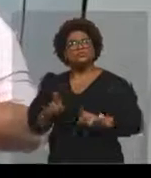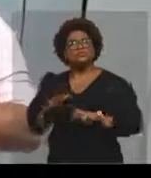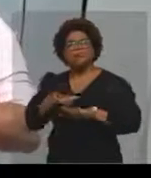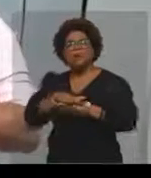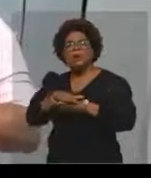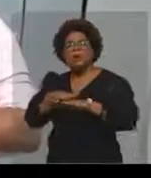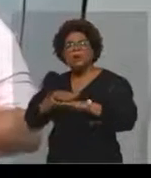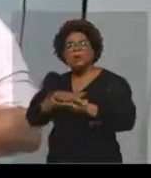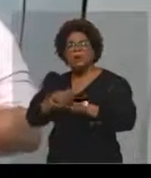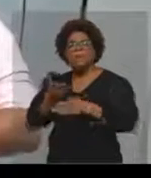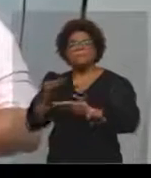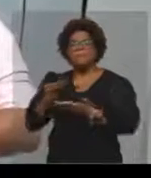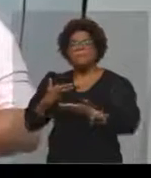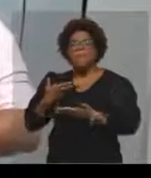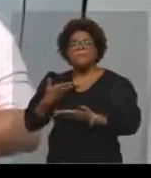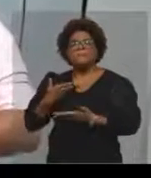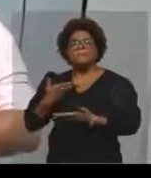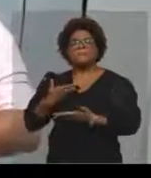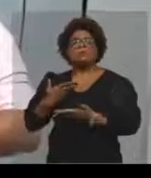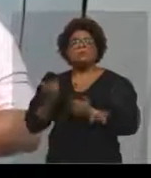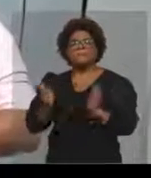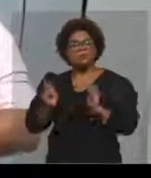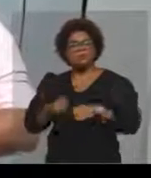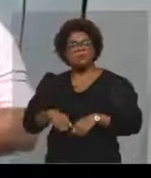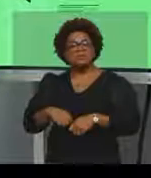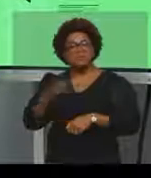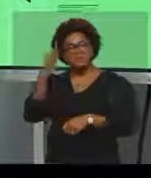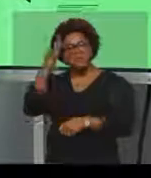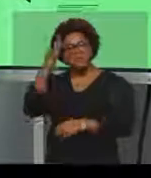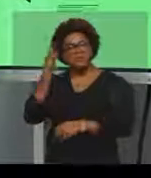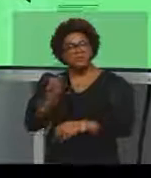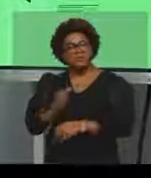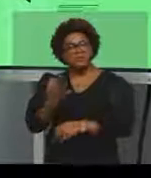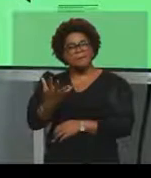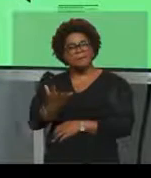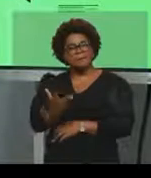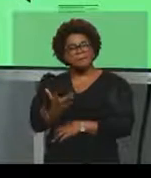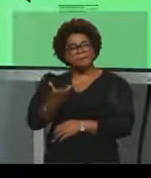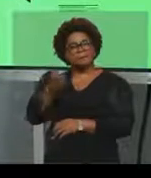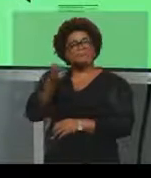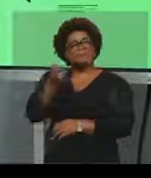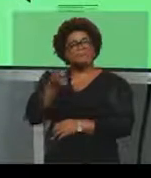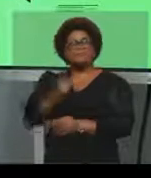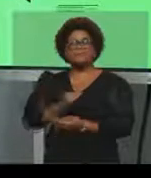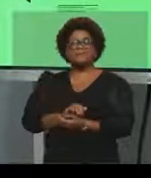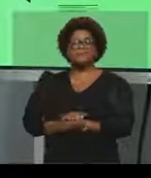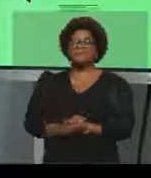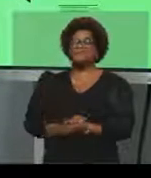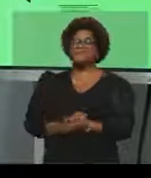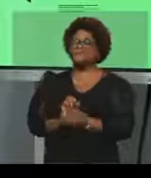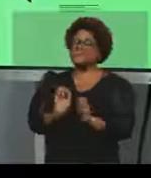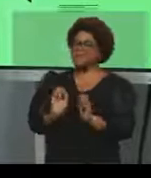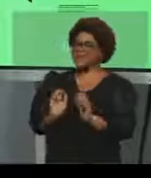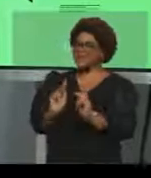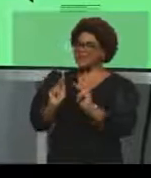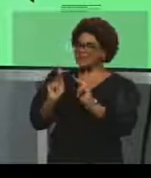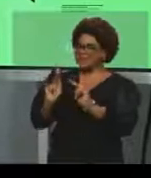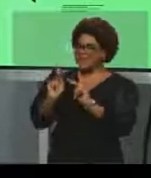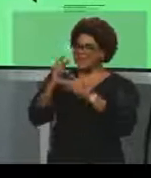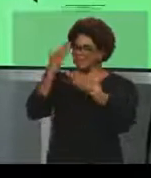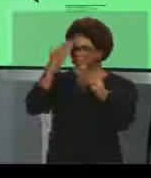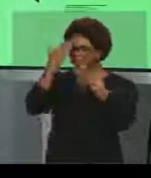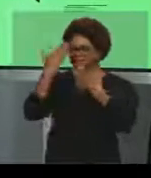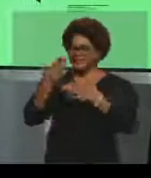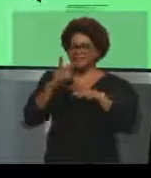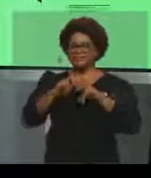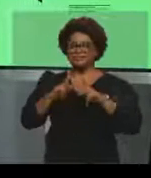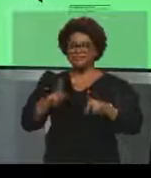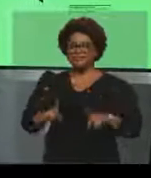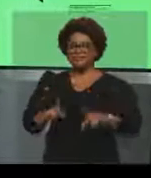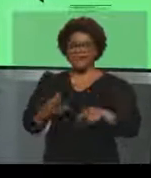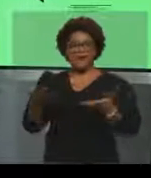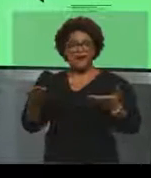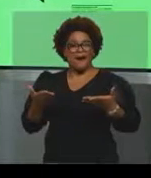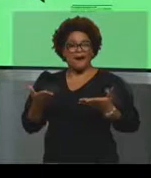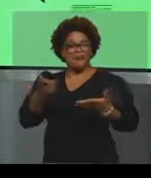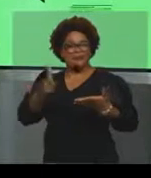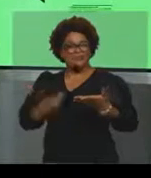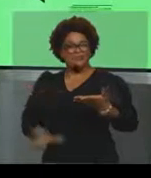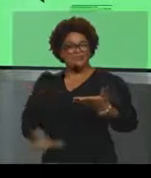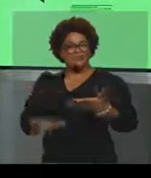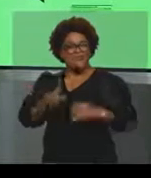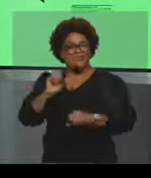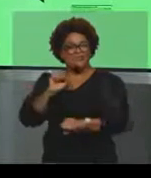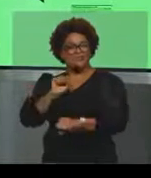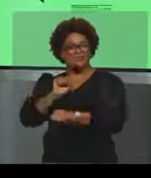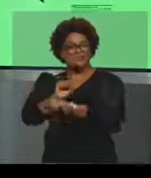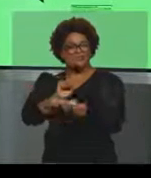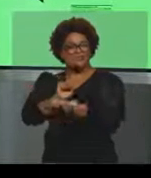chegar aí numa conclusão de interpretação. Ok, obrigada, professor Magno. Chegou a hora de mais uma pequena pausa.